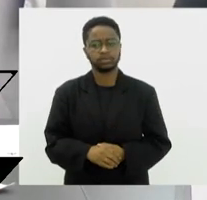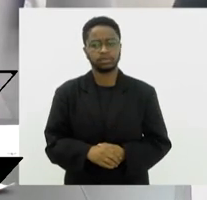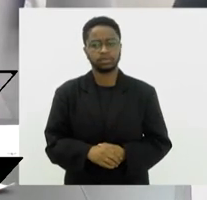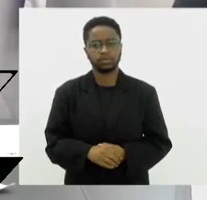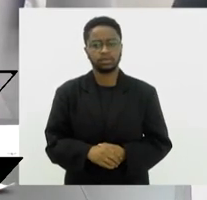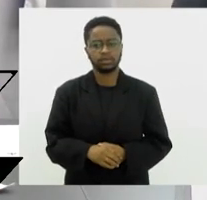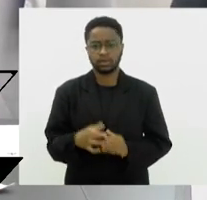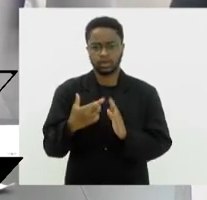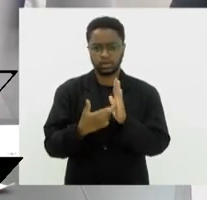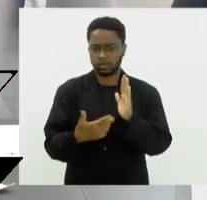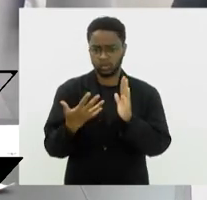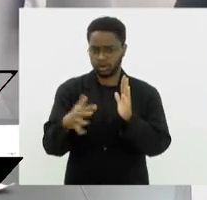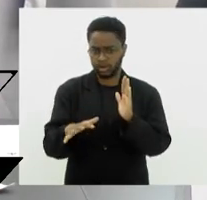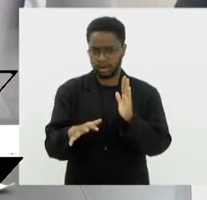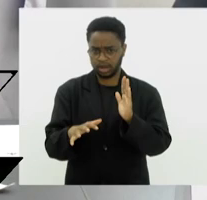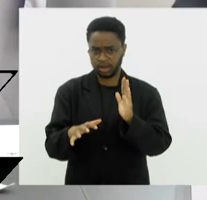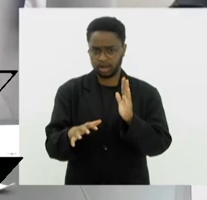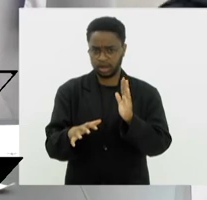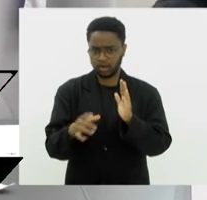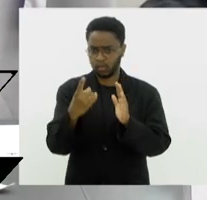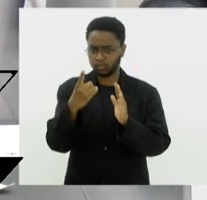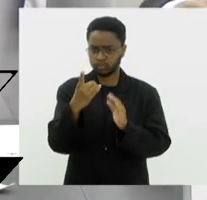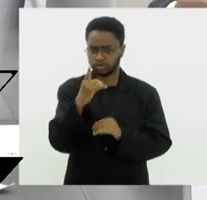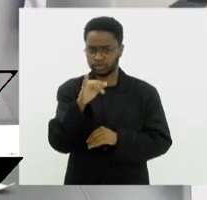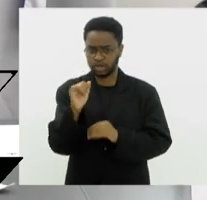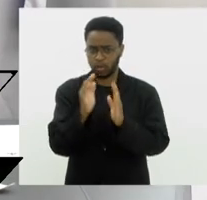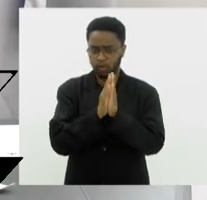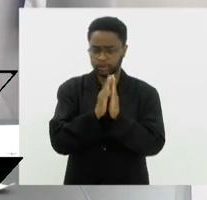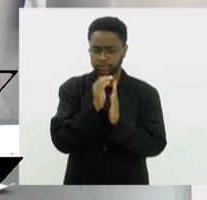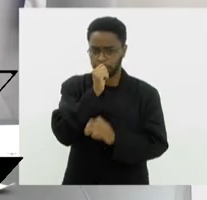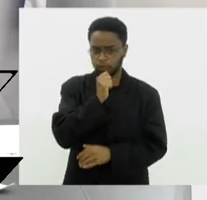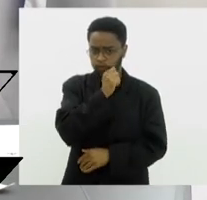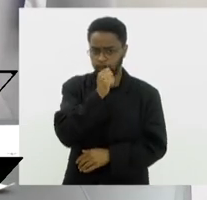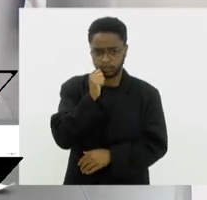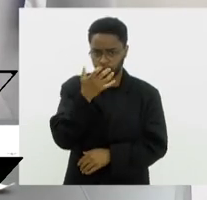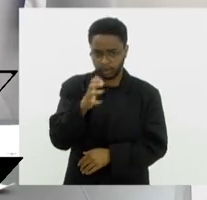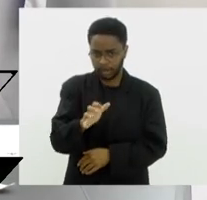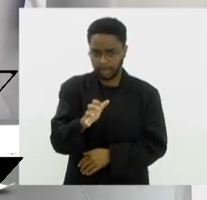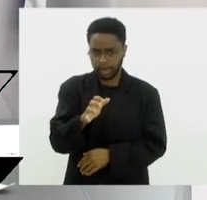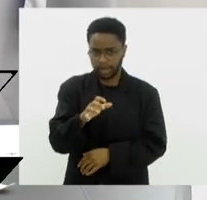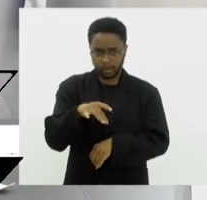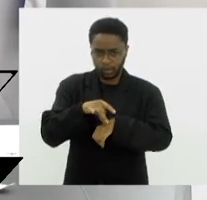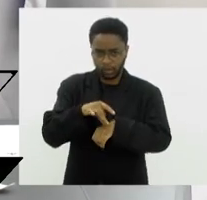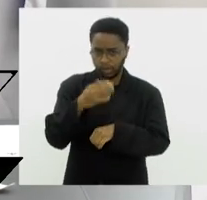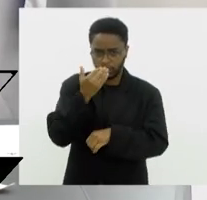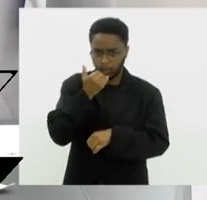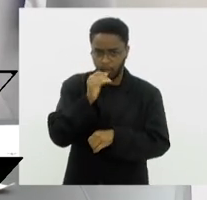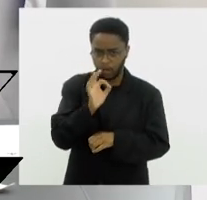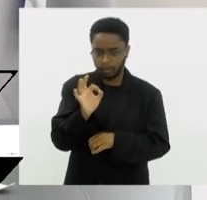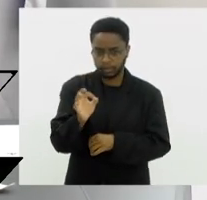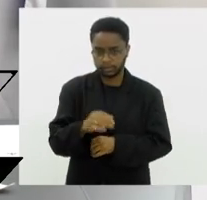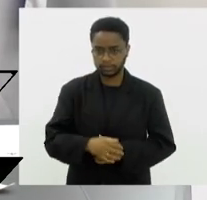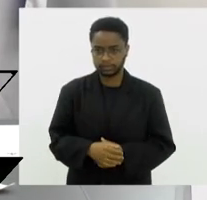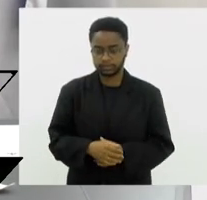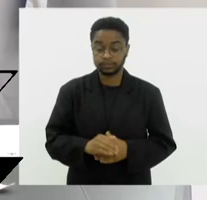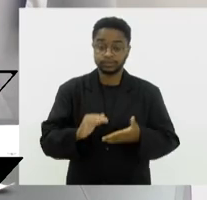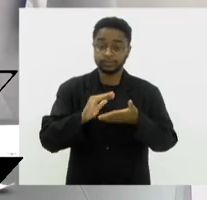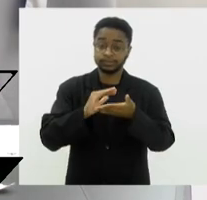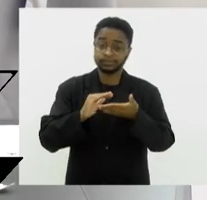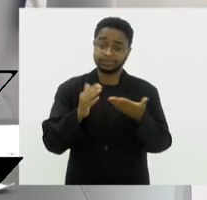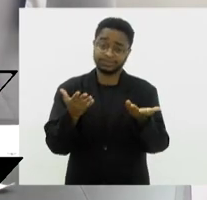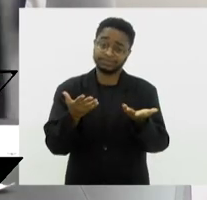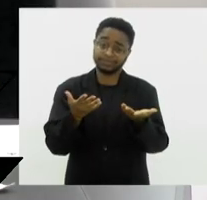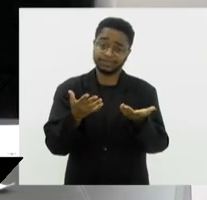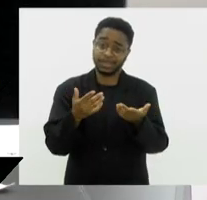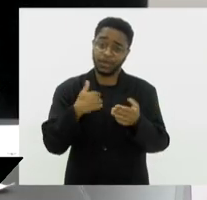quer que o senhor fique um dia em oração, em jejum, em abstinência de carne, etc. Pois é. Foi retirado. Pois é,